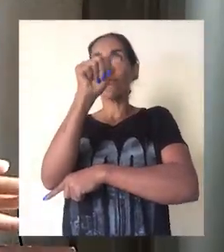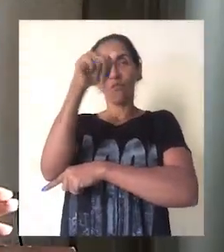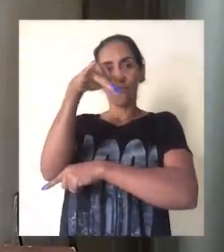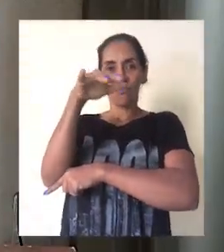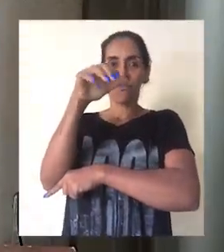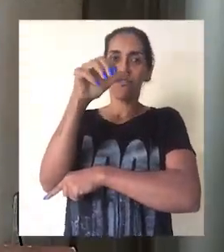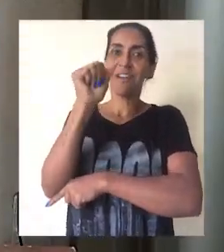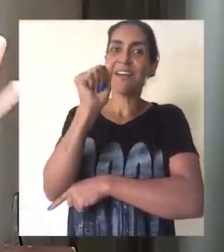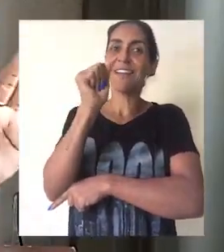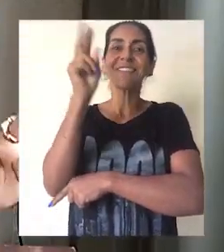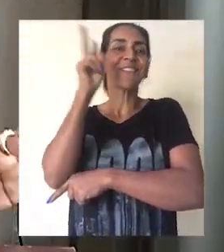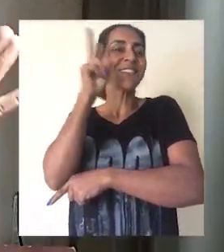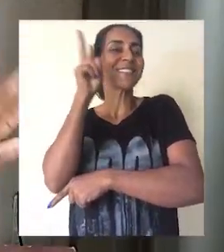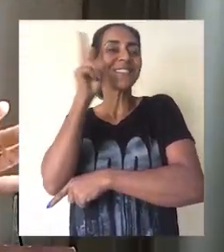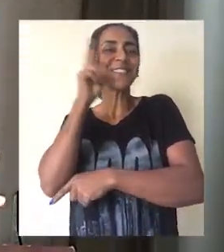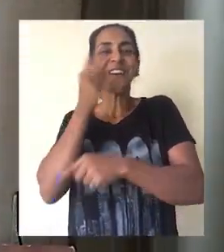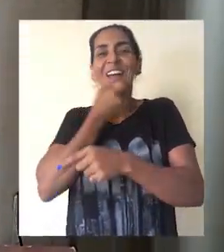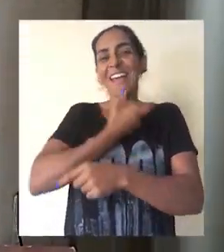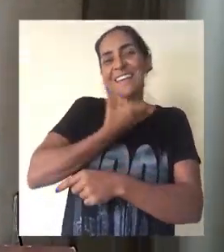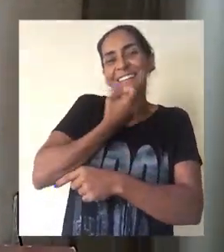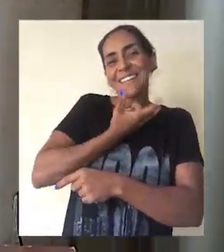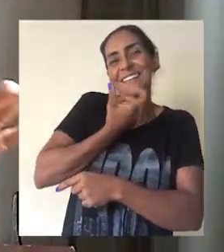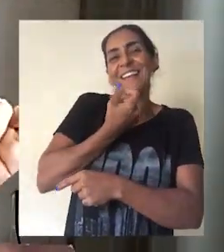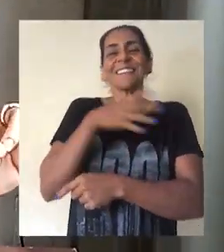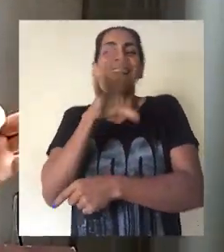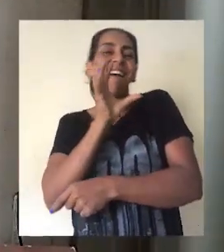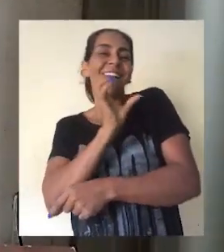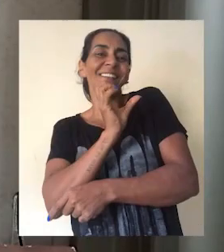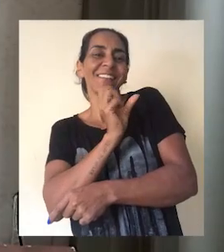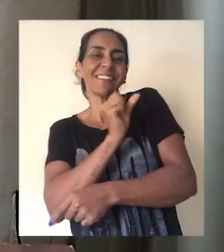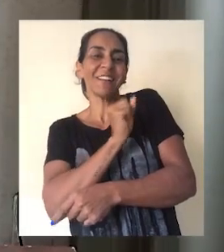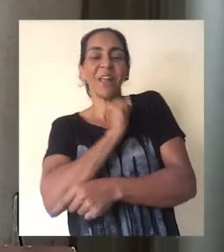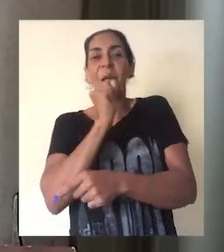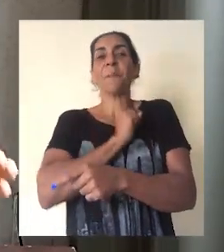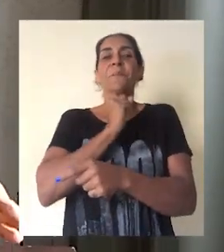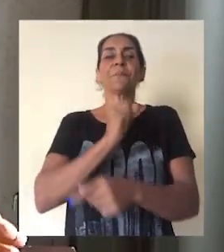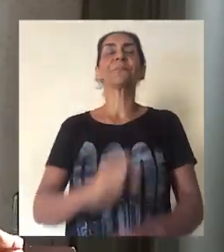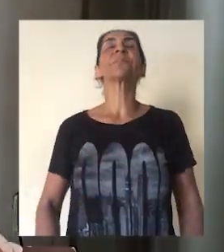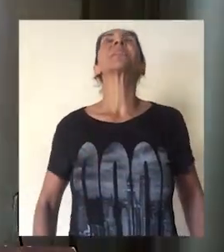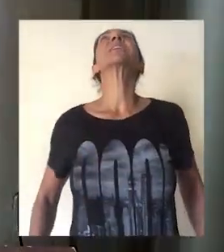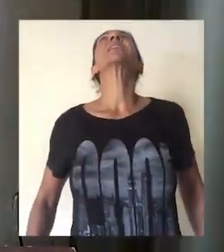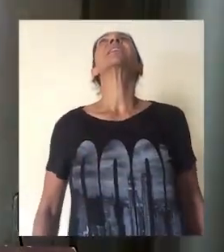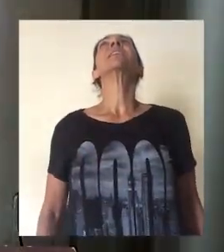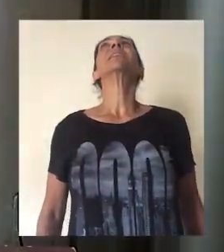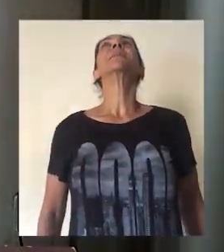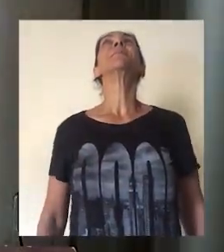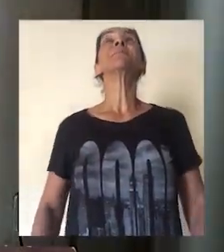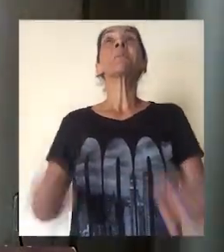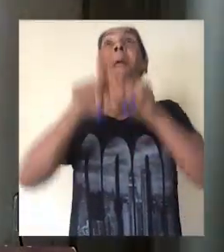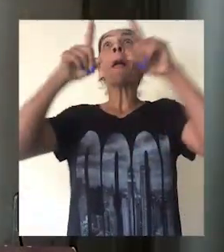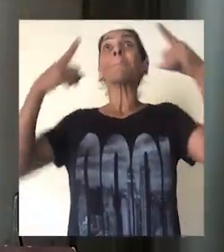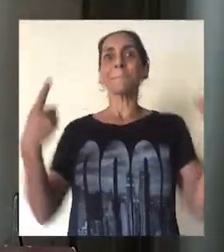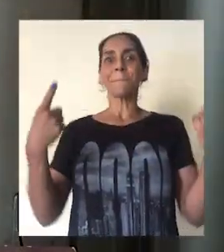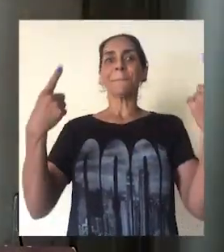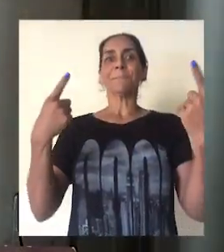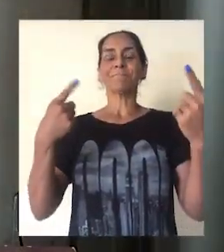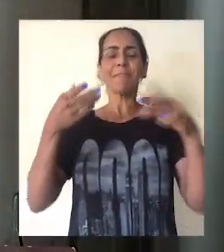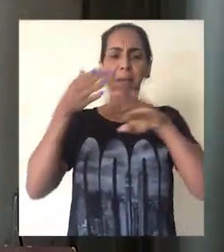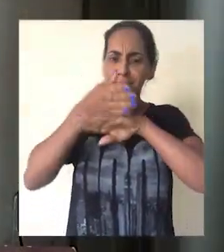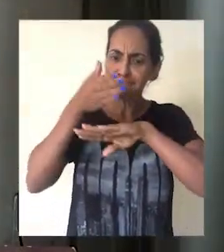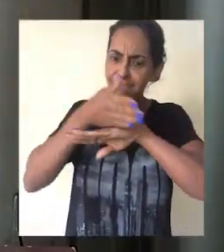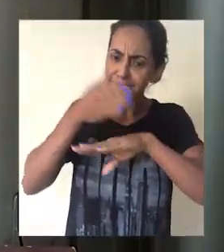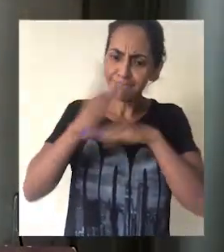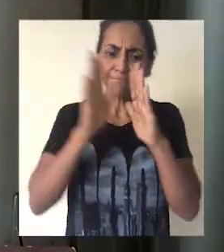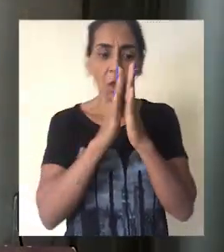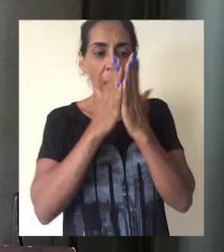nessa adaptação e a gente se diverte muito assistindo. Toda vez que a gente assiste é uma loucura. Mas quando eu tive acesso ao livro, quando eu recebi